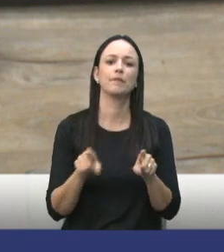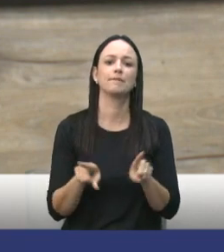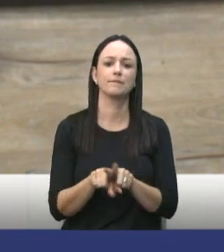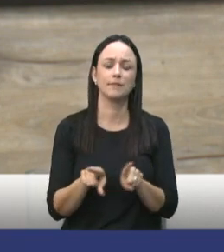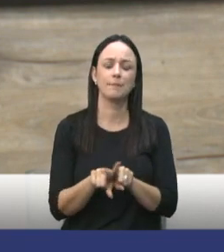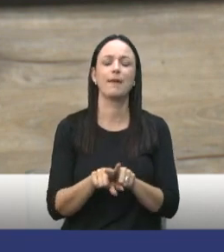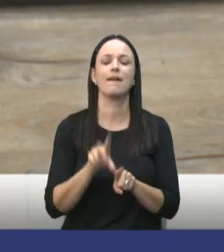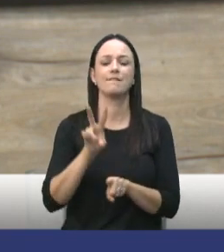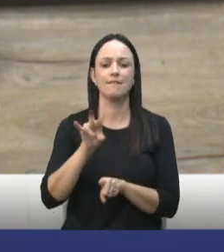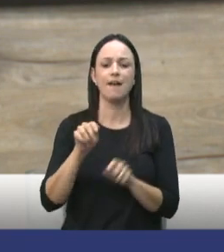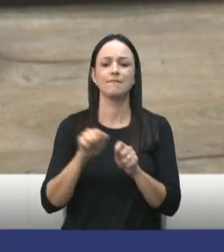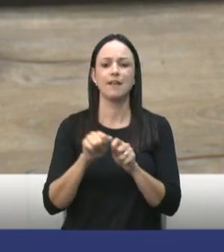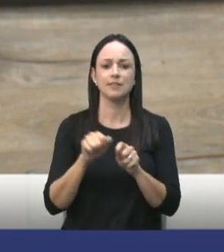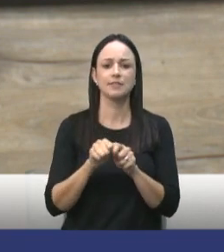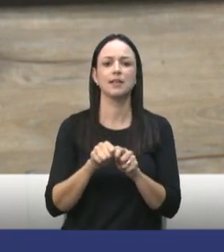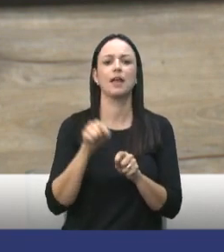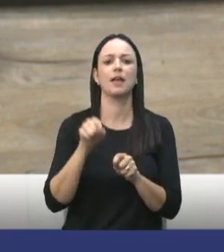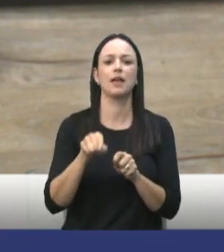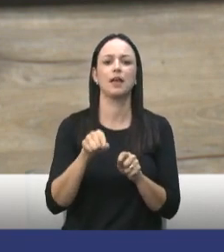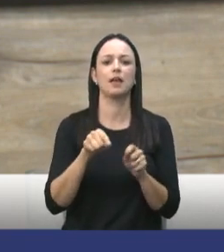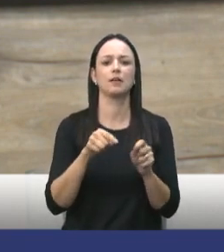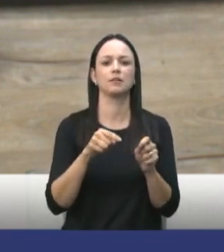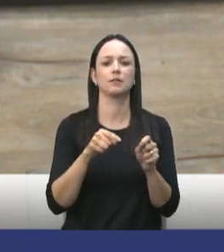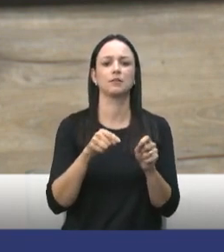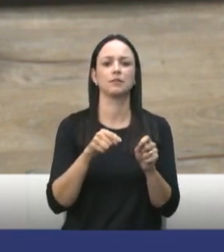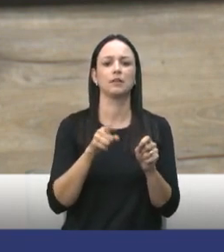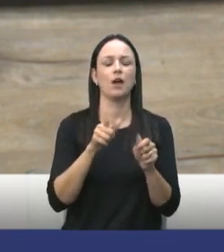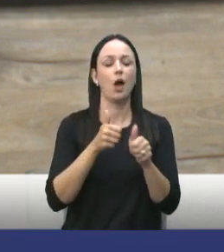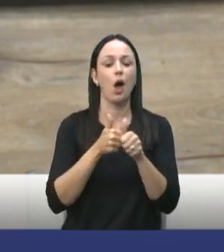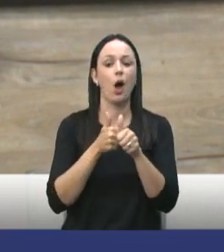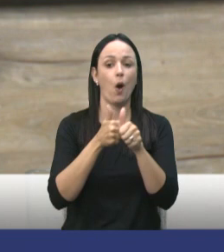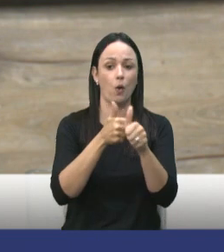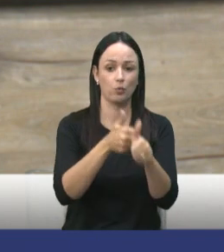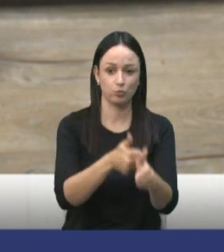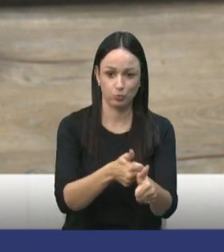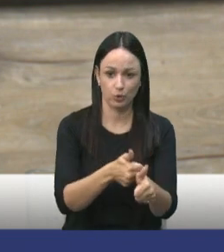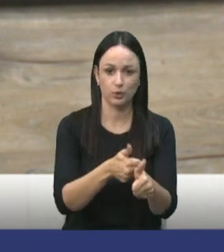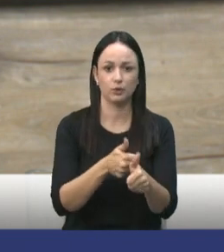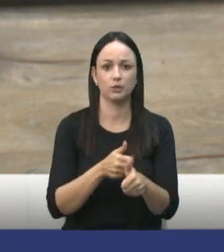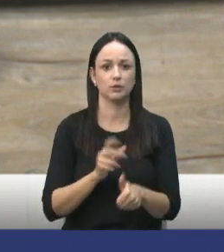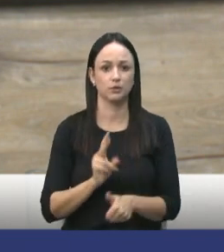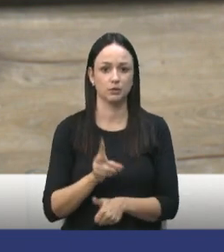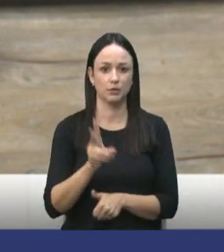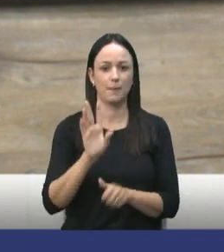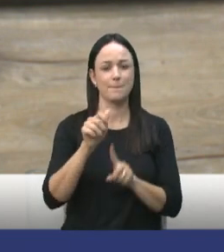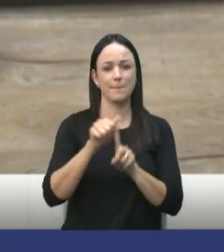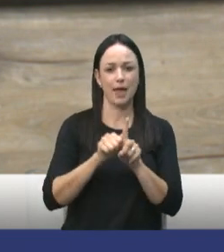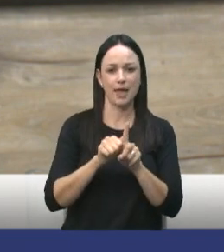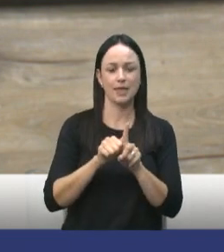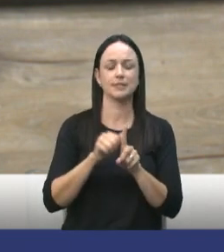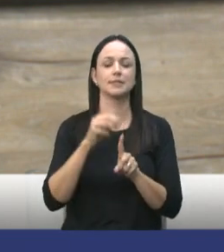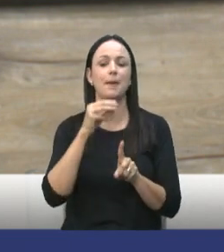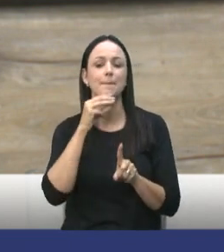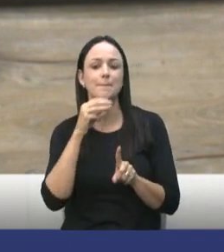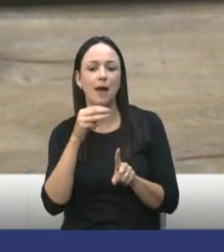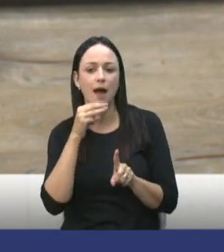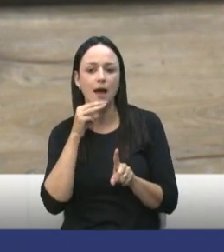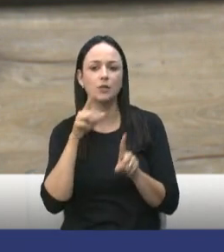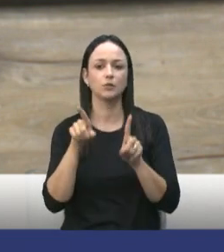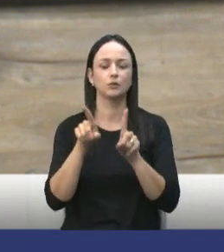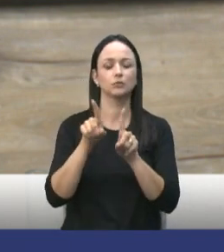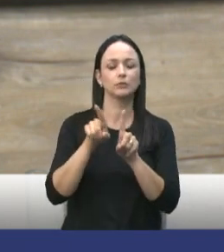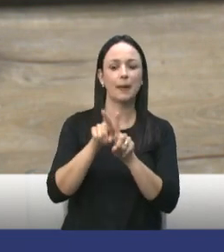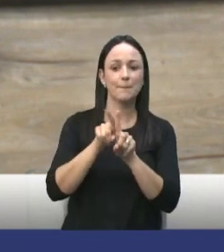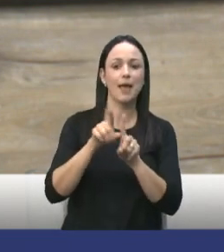mesmo expediente. Então, procurem acompanhar próximo, sempre março e agosto, que sempre